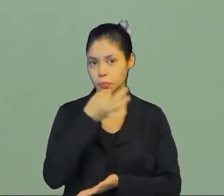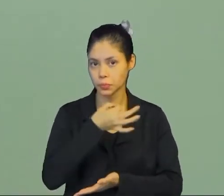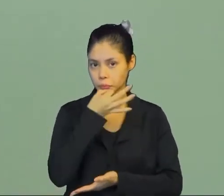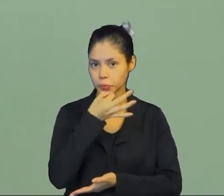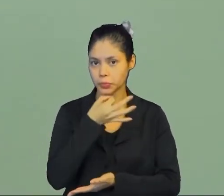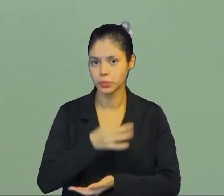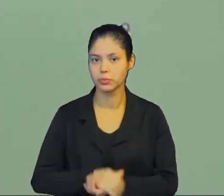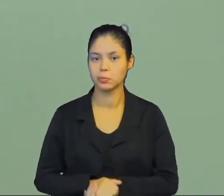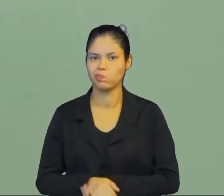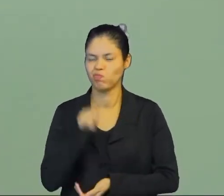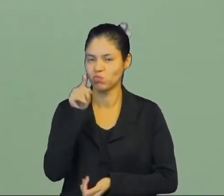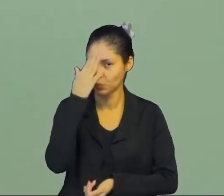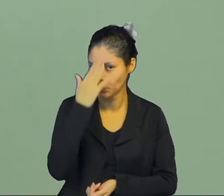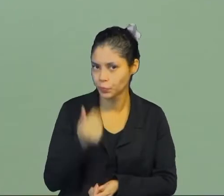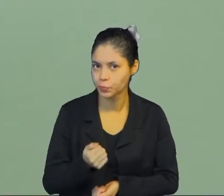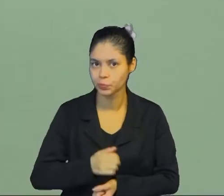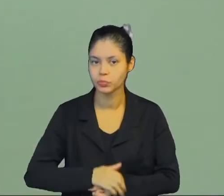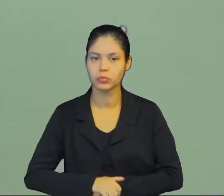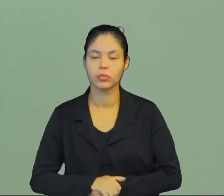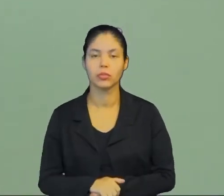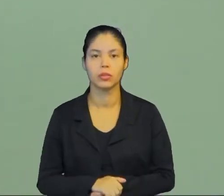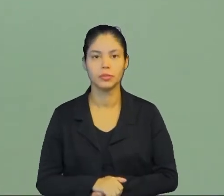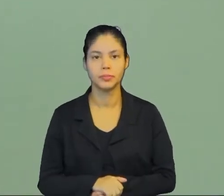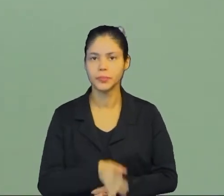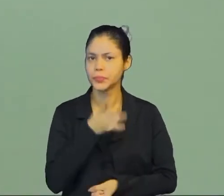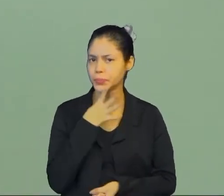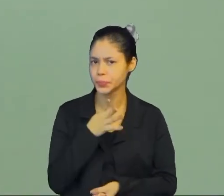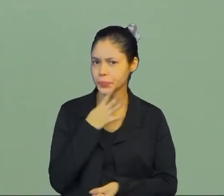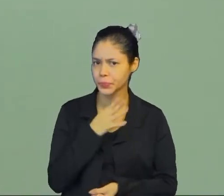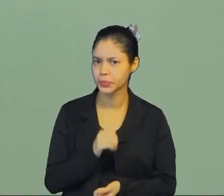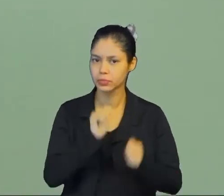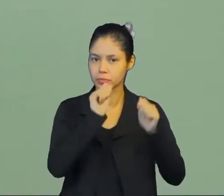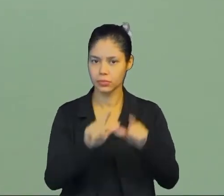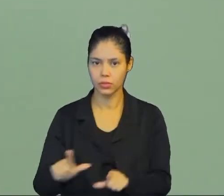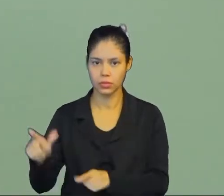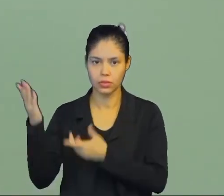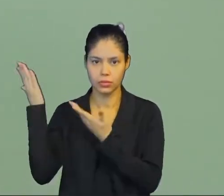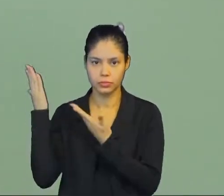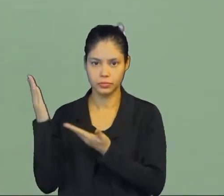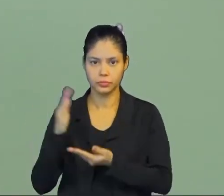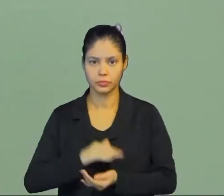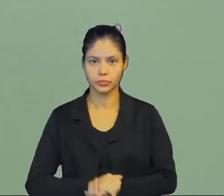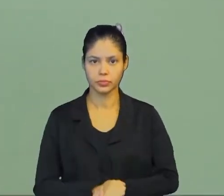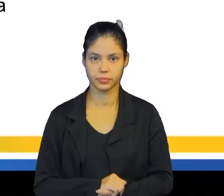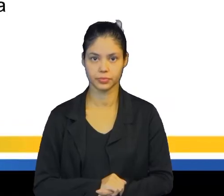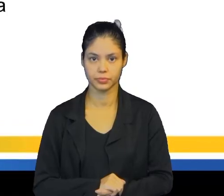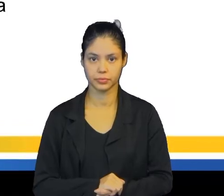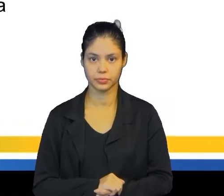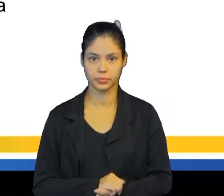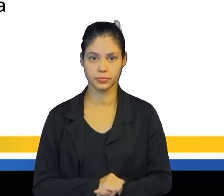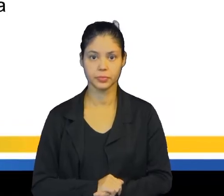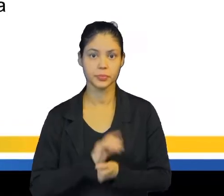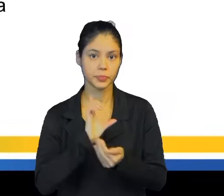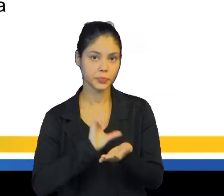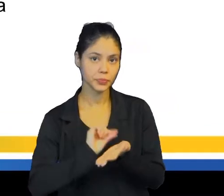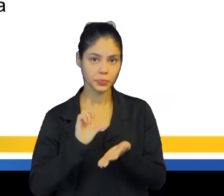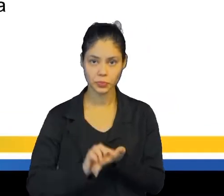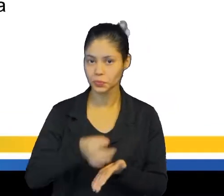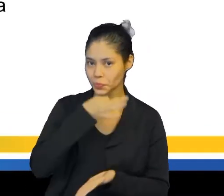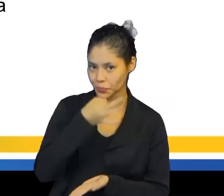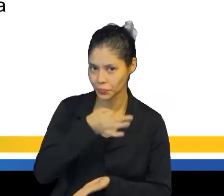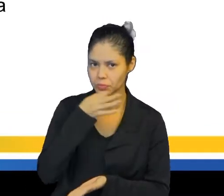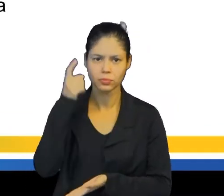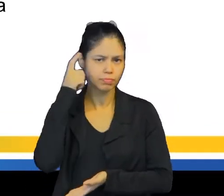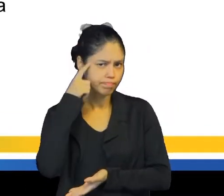opinião? Você sabe? Vamos conhecer? Acompanhe comigo na tela. Artigo de